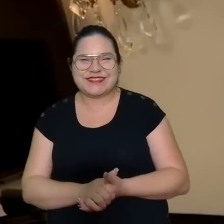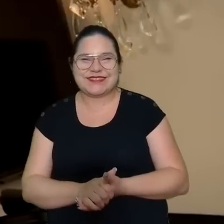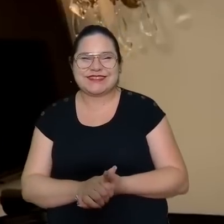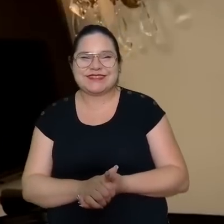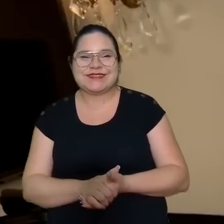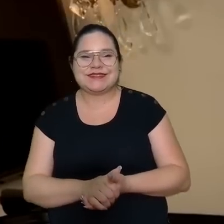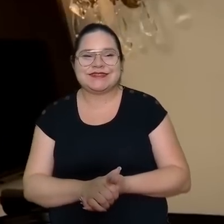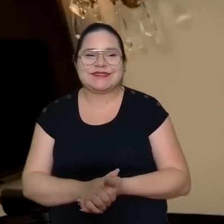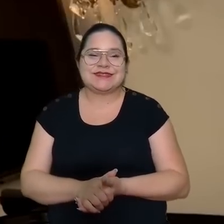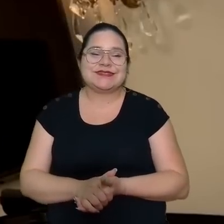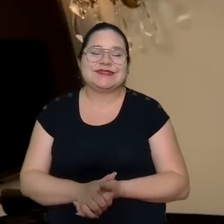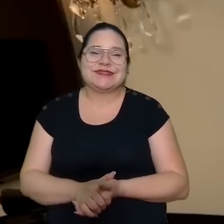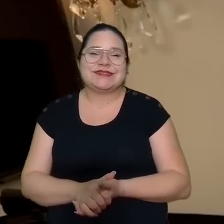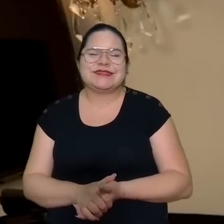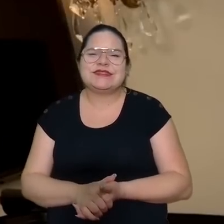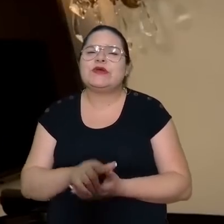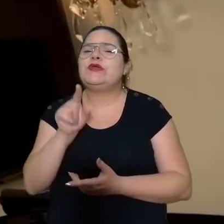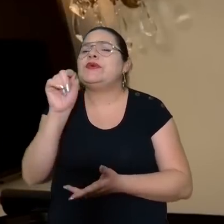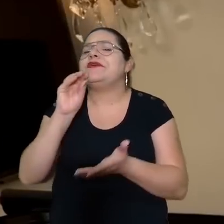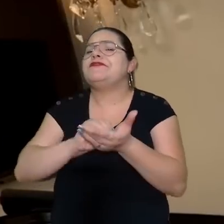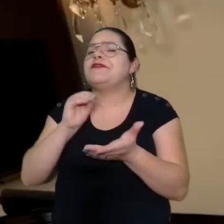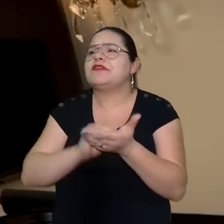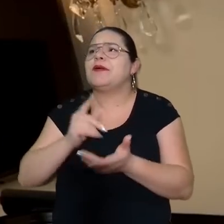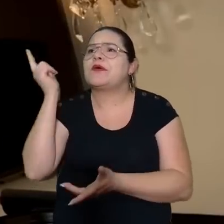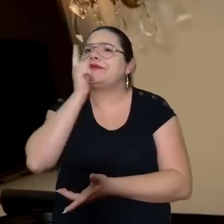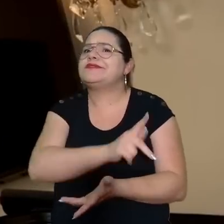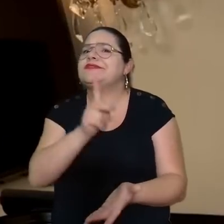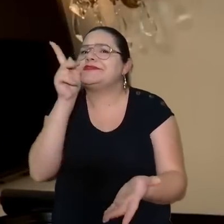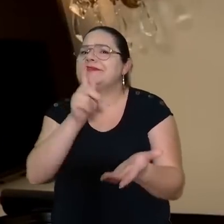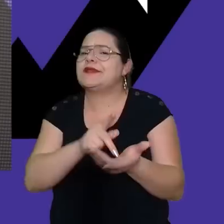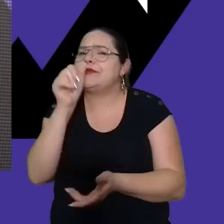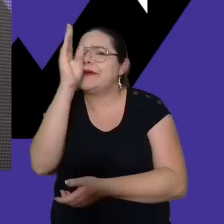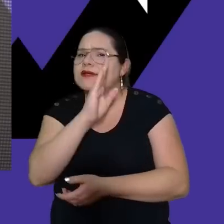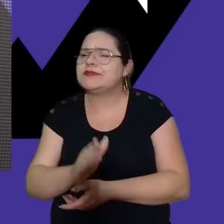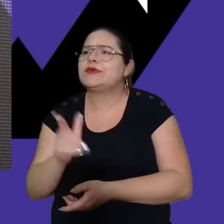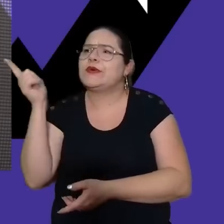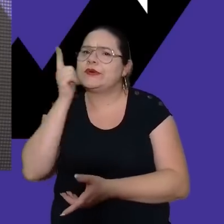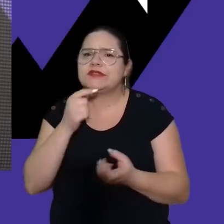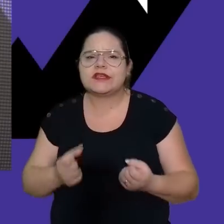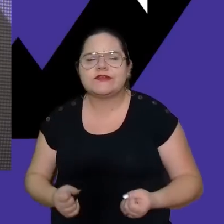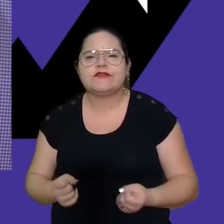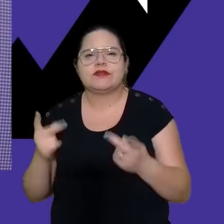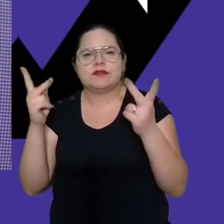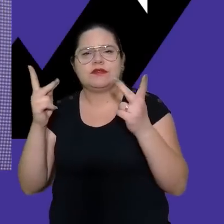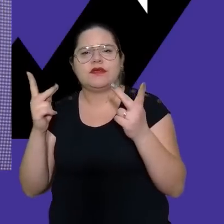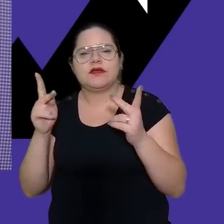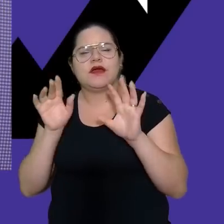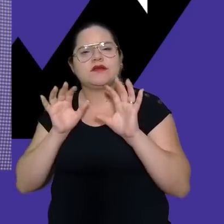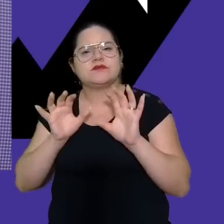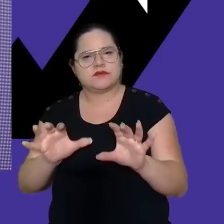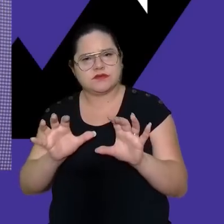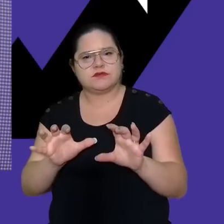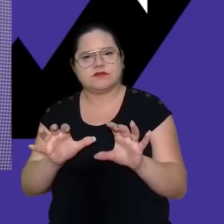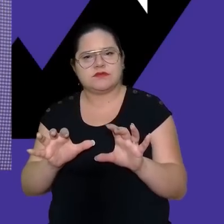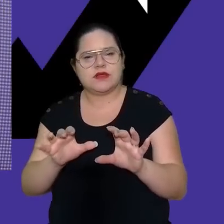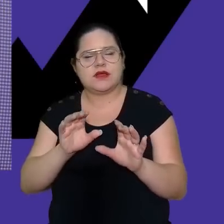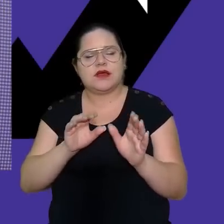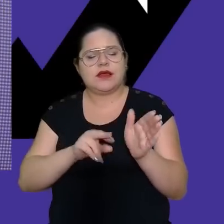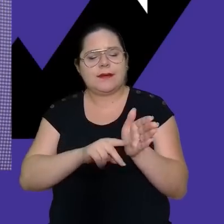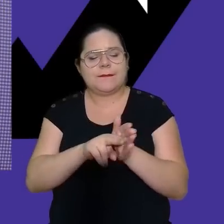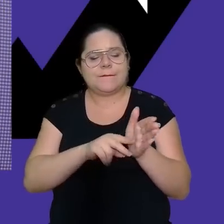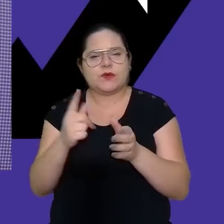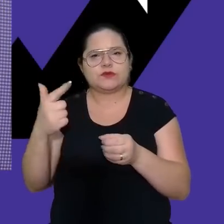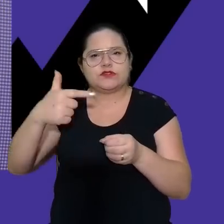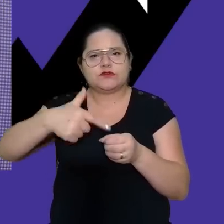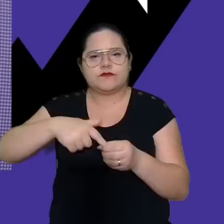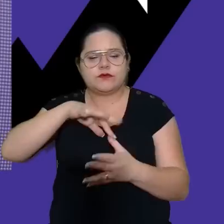Desculpa? O que falta para isso? O que falta para o Brasil conseguir se colocar dessa forma em relação a biocombustíveis no mercado